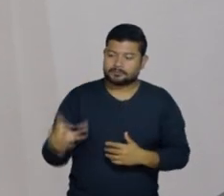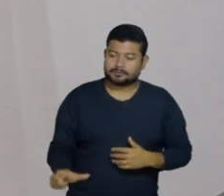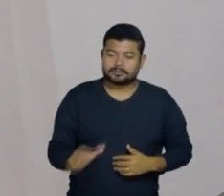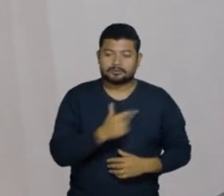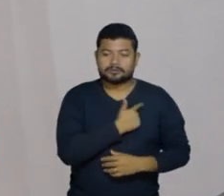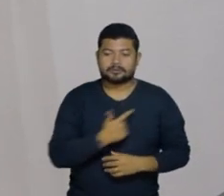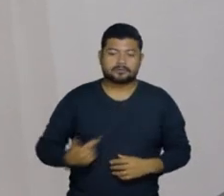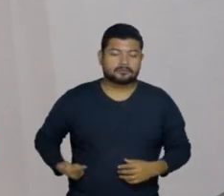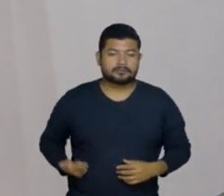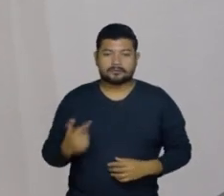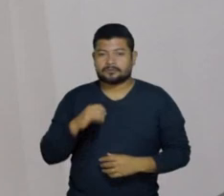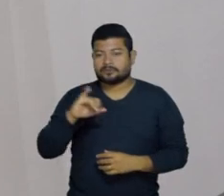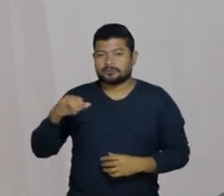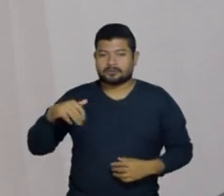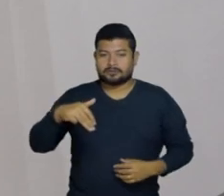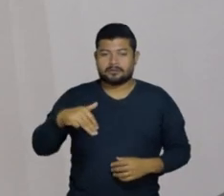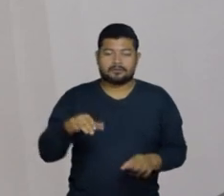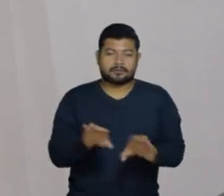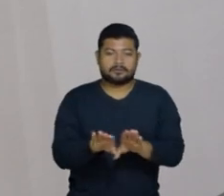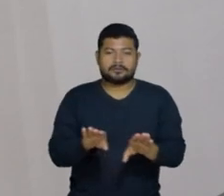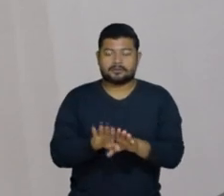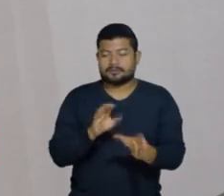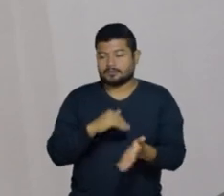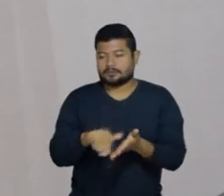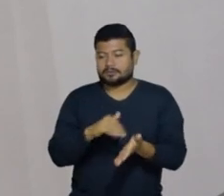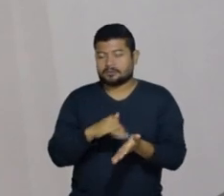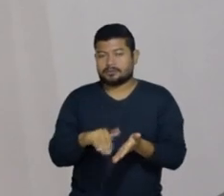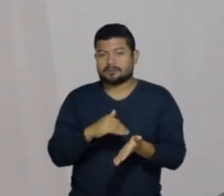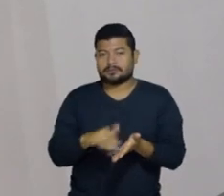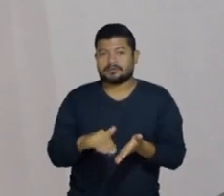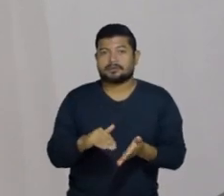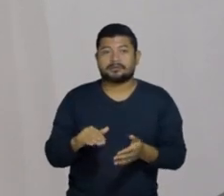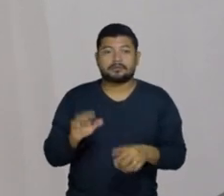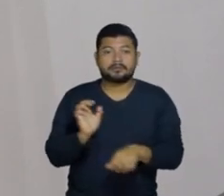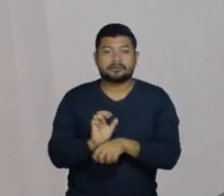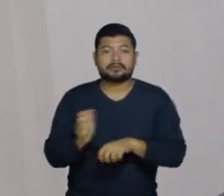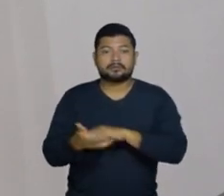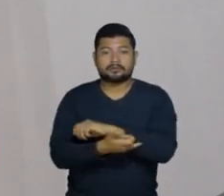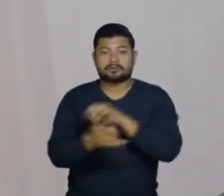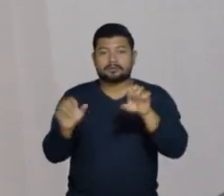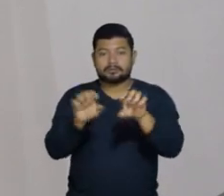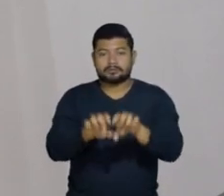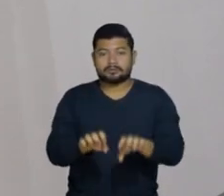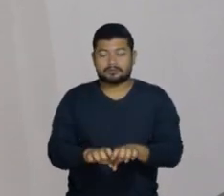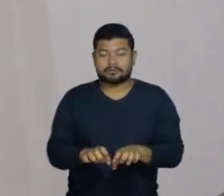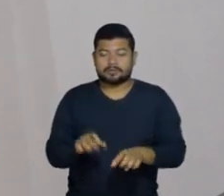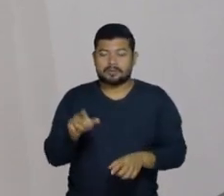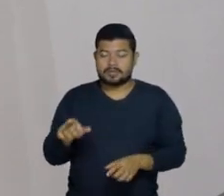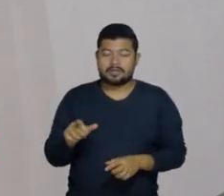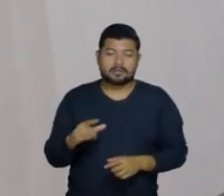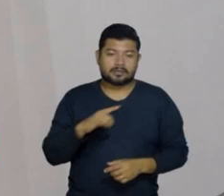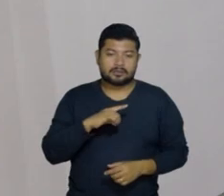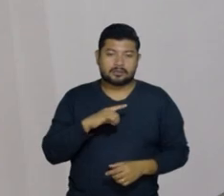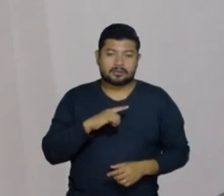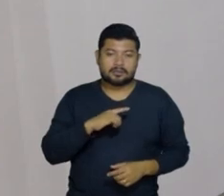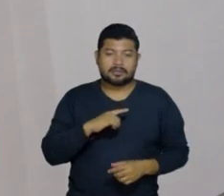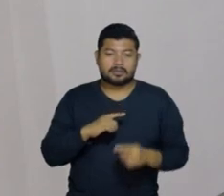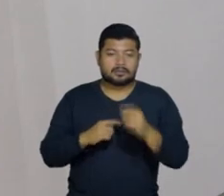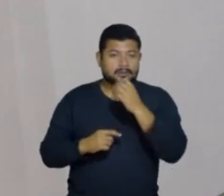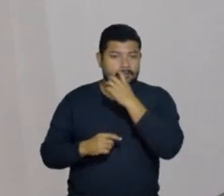agradecimento ao secretário de Estado da Infraestrutura, Jerry Comper, nosso colega deputado, porque mais um fantasma